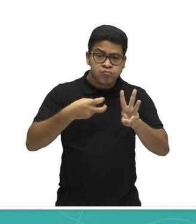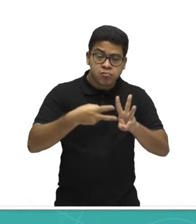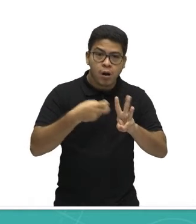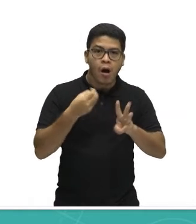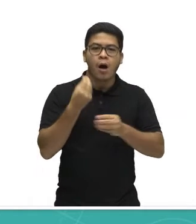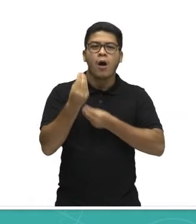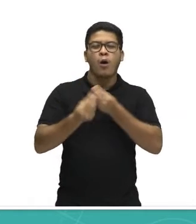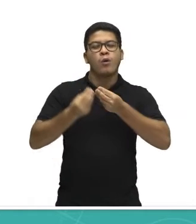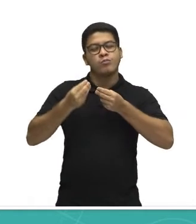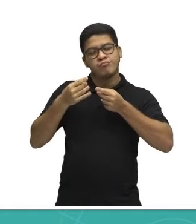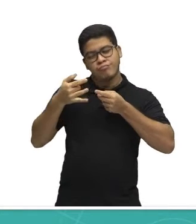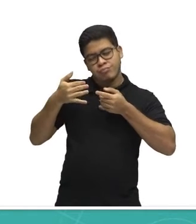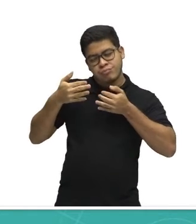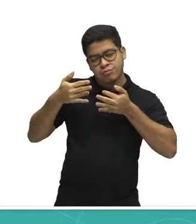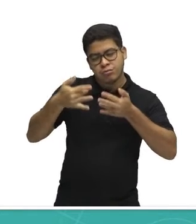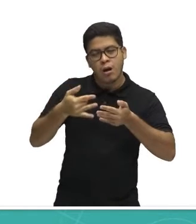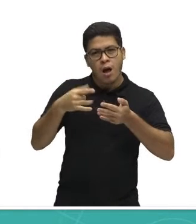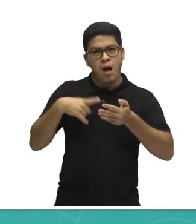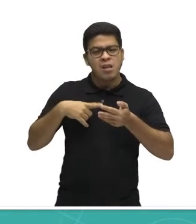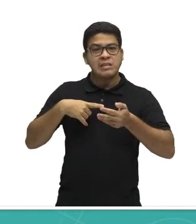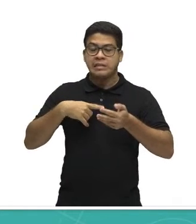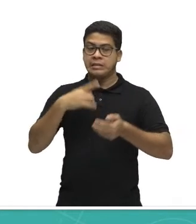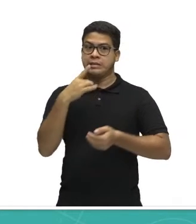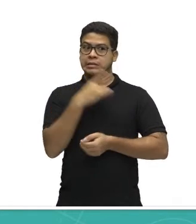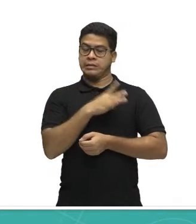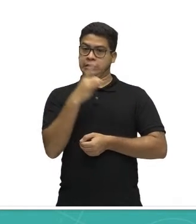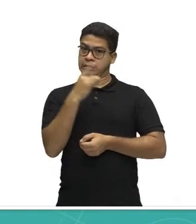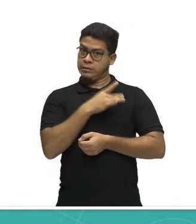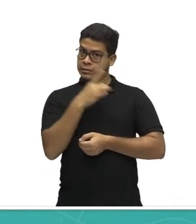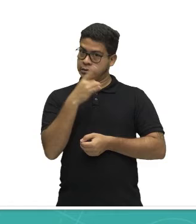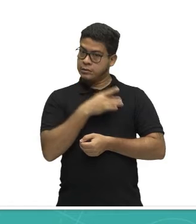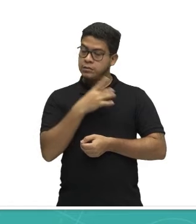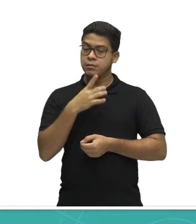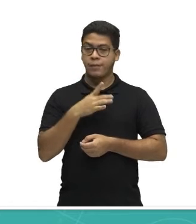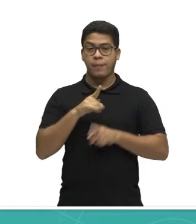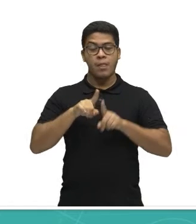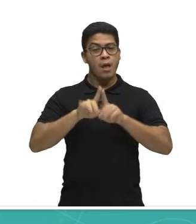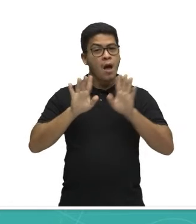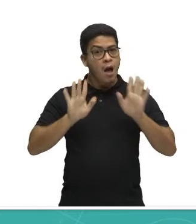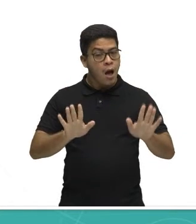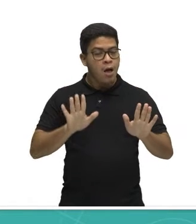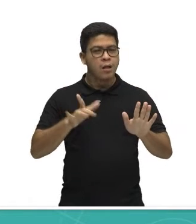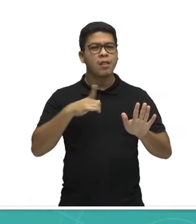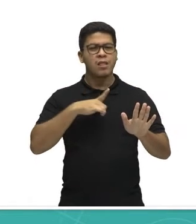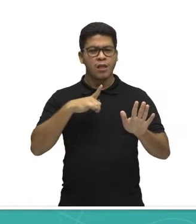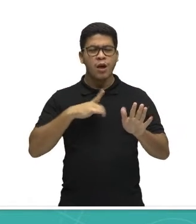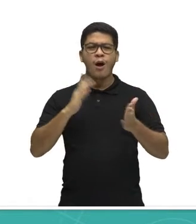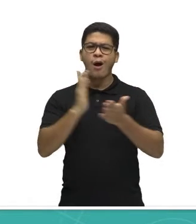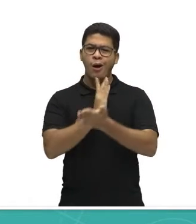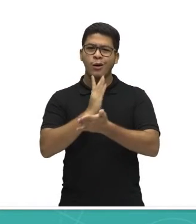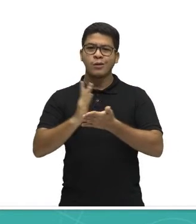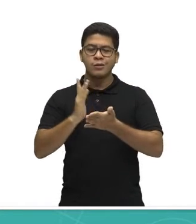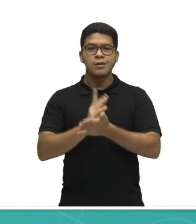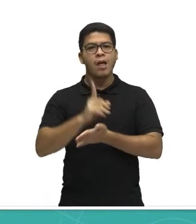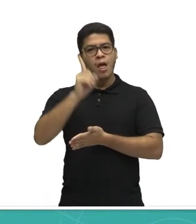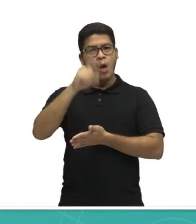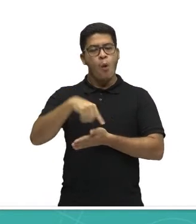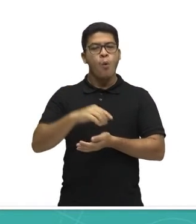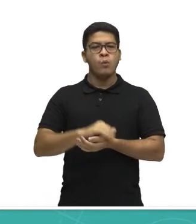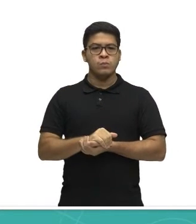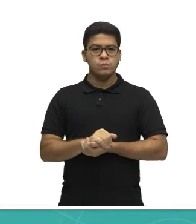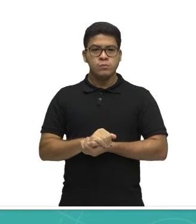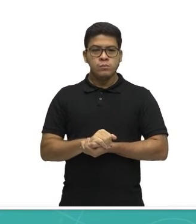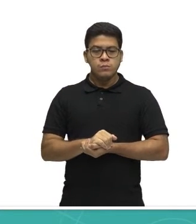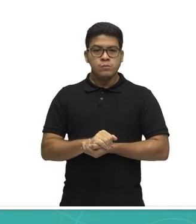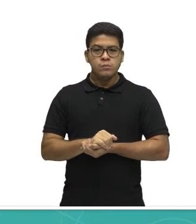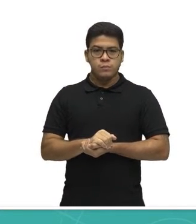muito medo do Curupira. E também tem uma outra forma de enganar o Curupira através de um novelo, que é